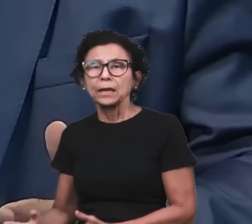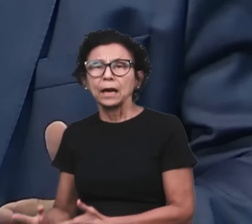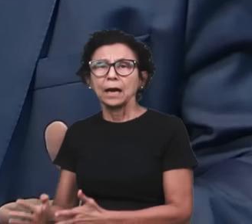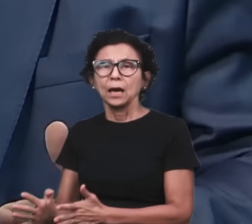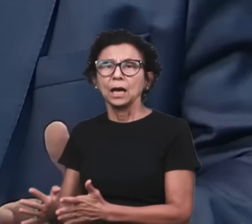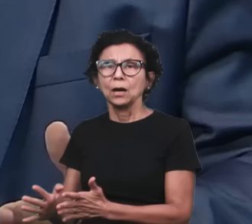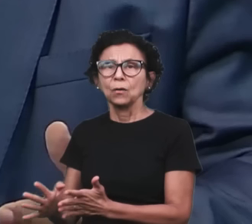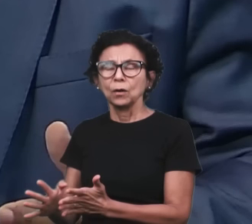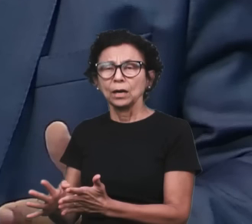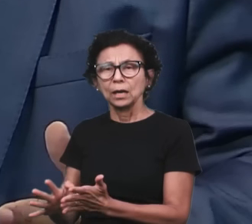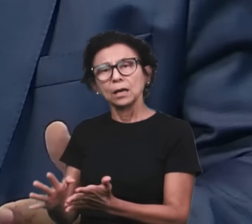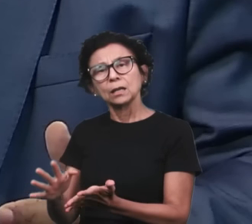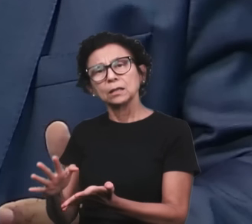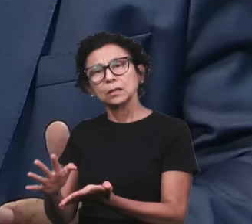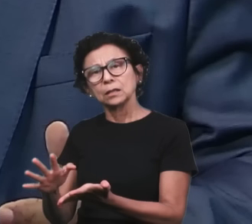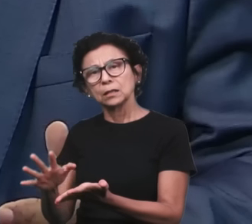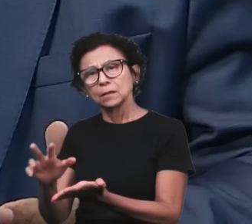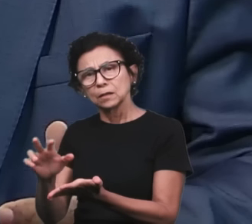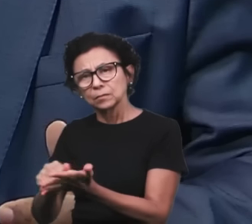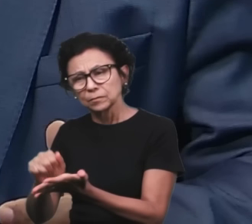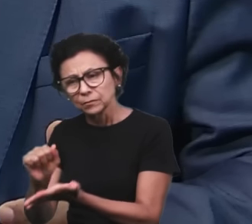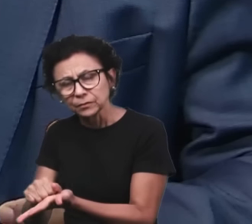afrouxa, né?